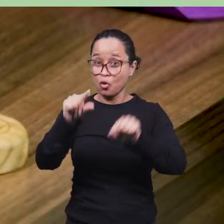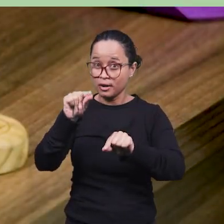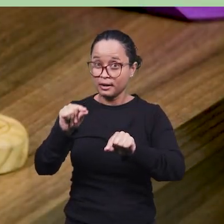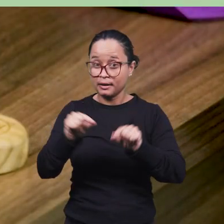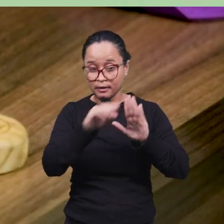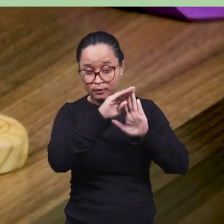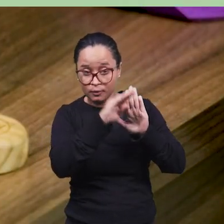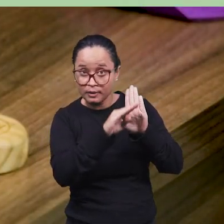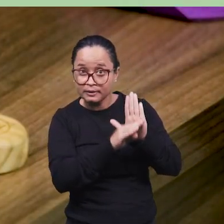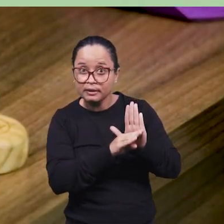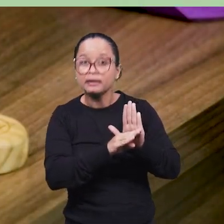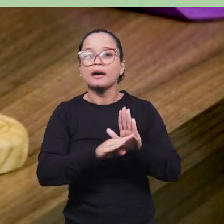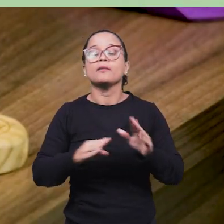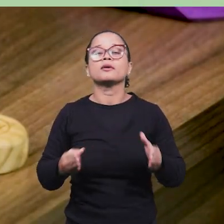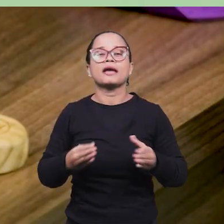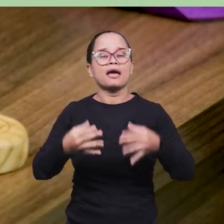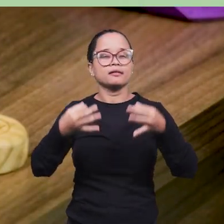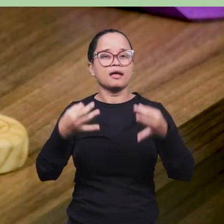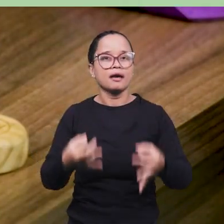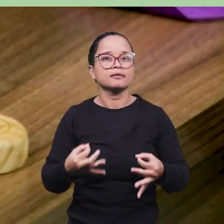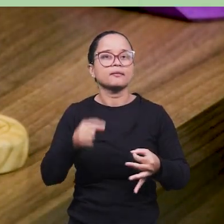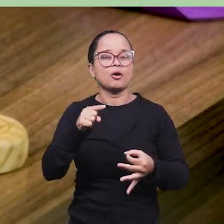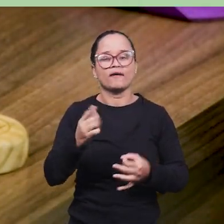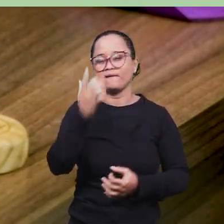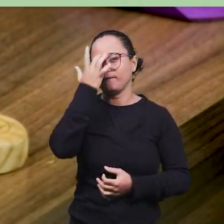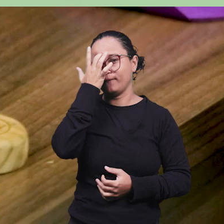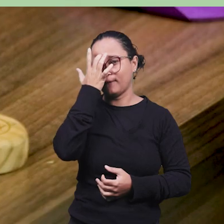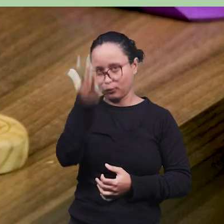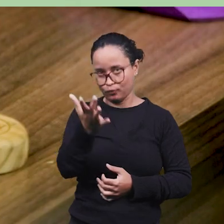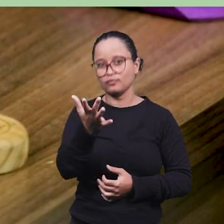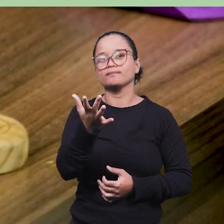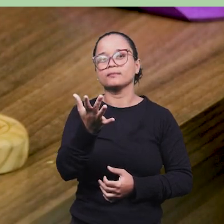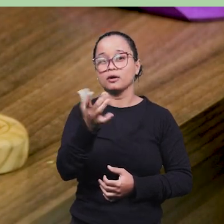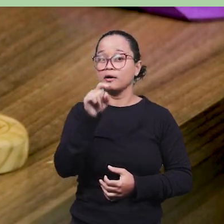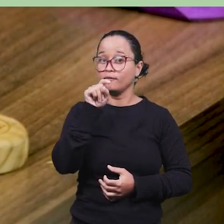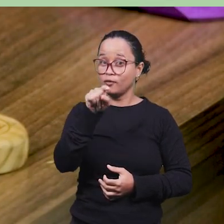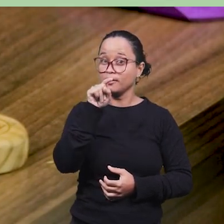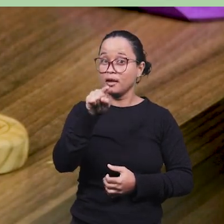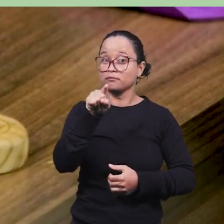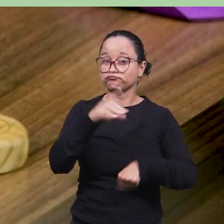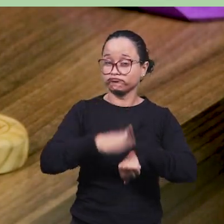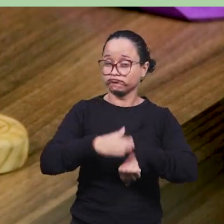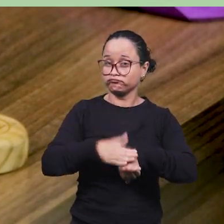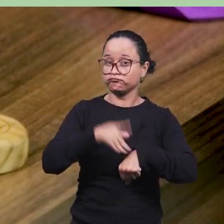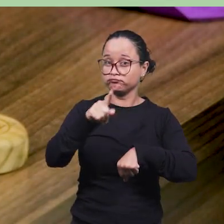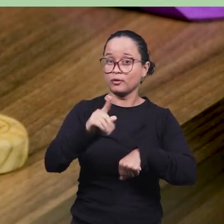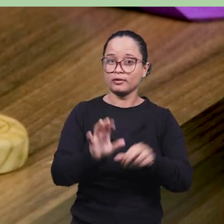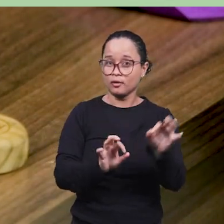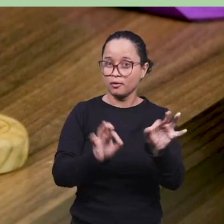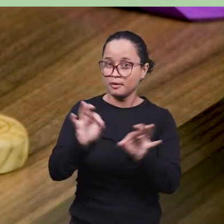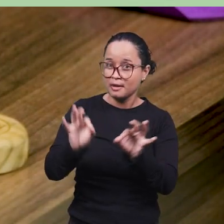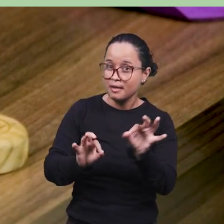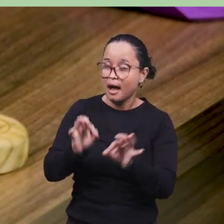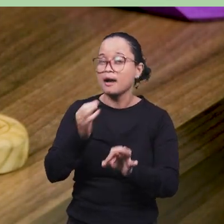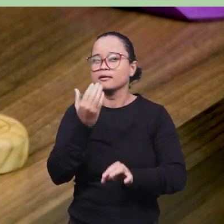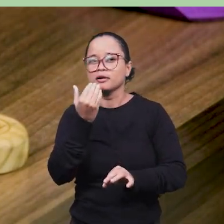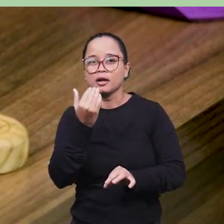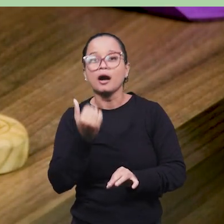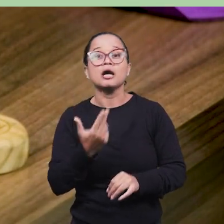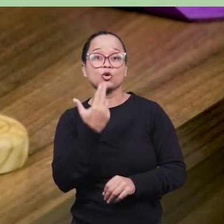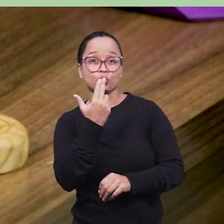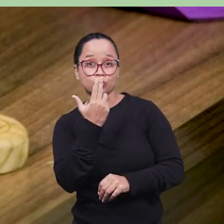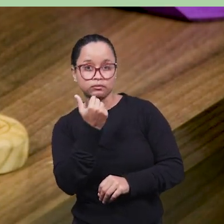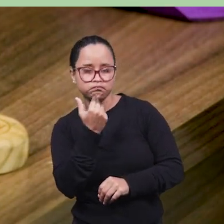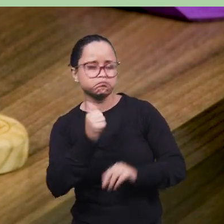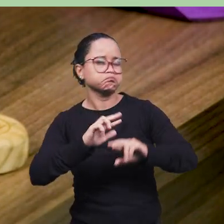dessa receita foi justamente aí para facilitar você preparar uma refeição